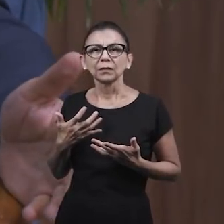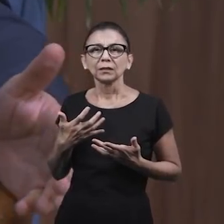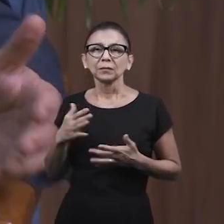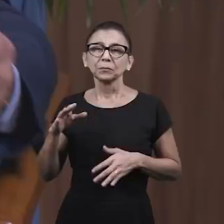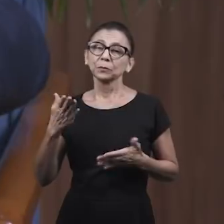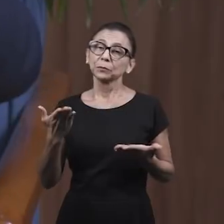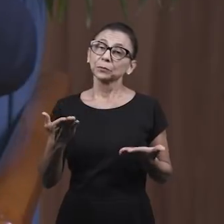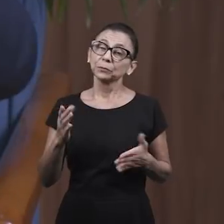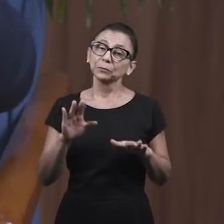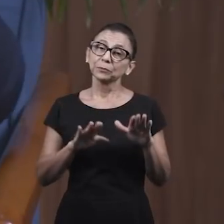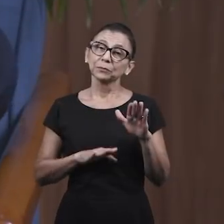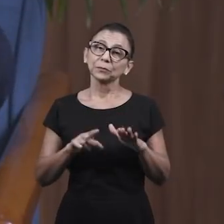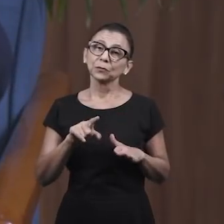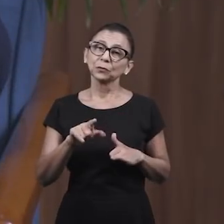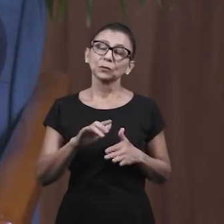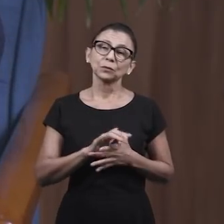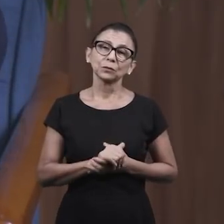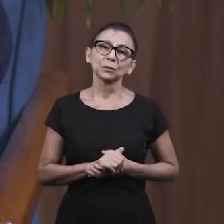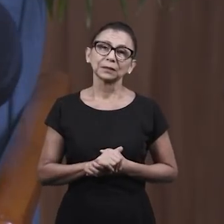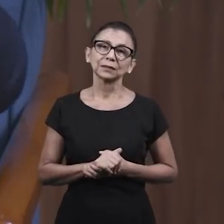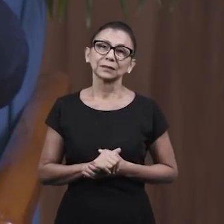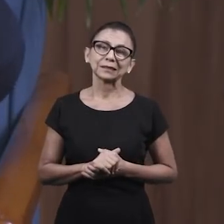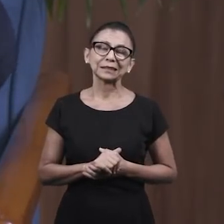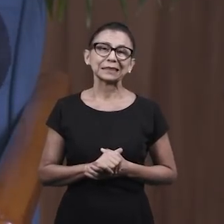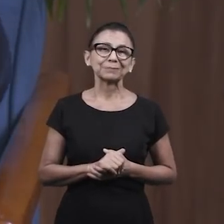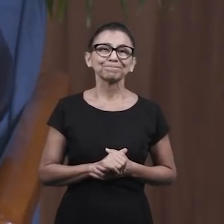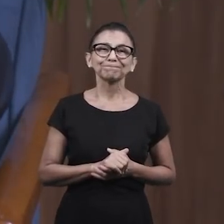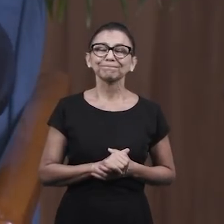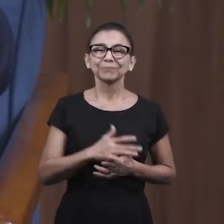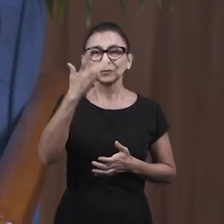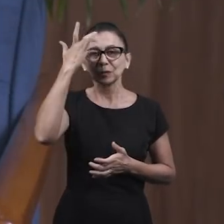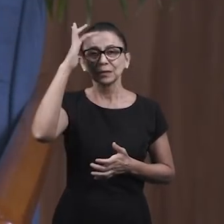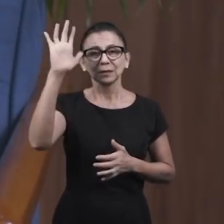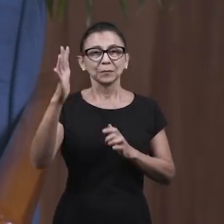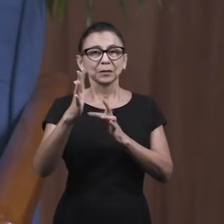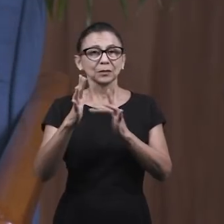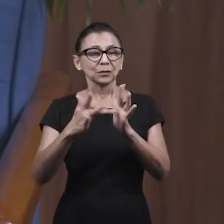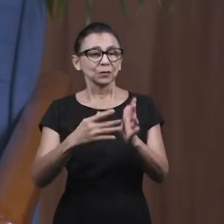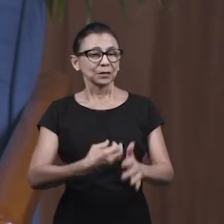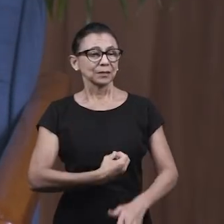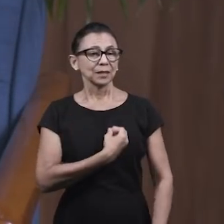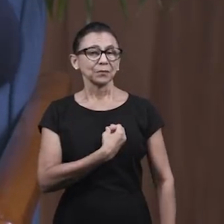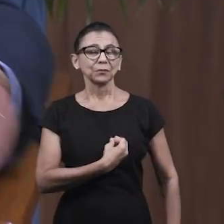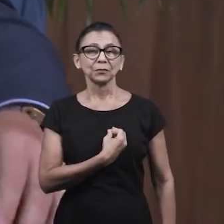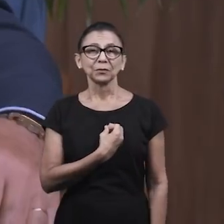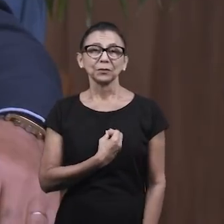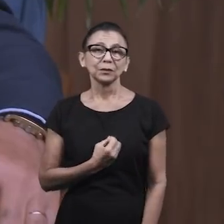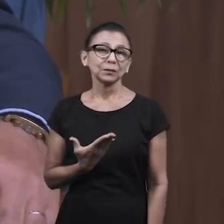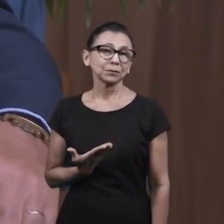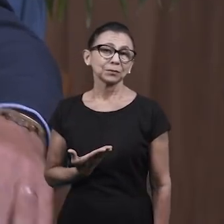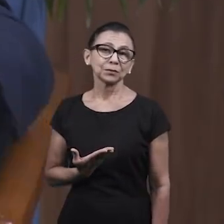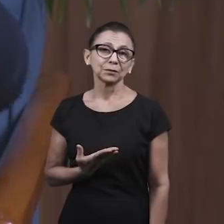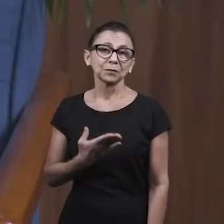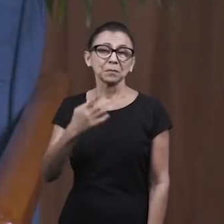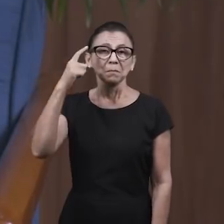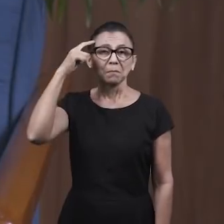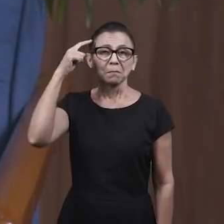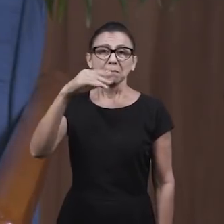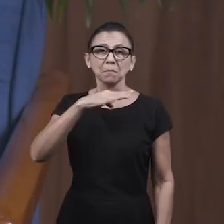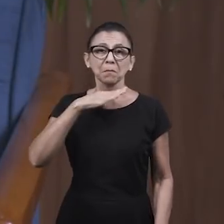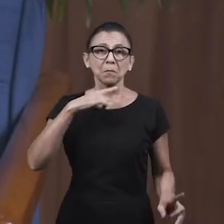experiência pessoal, é uma experiência que cada um Eu te de conheço, nós, né? Eu sei quem você é. Quando Eu Jesus sei o chamou, motivo do seu